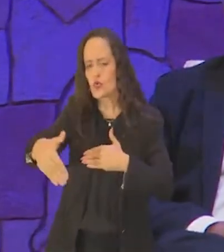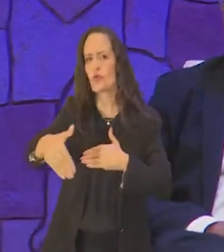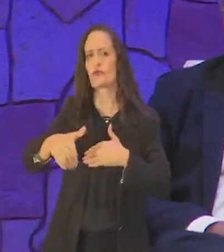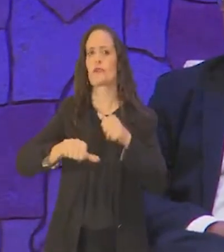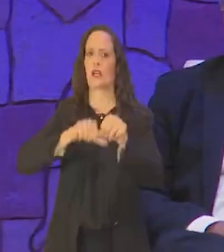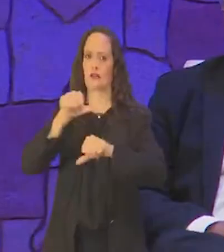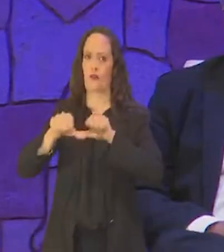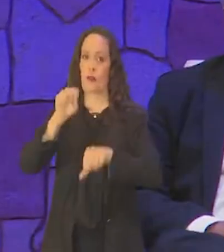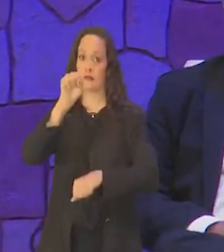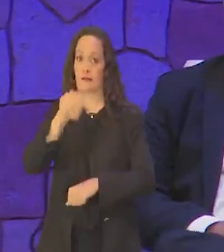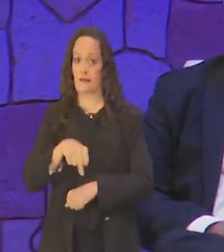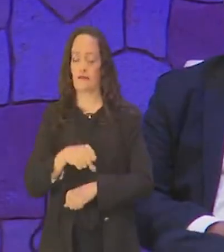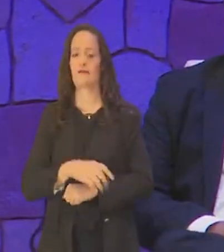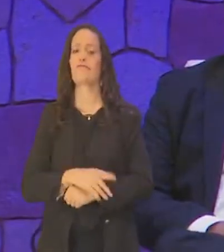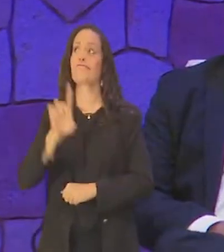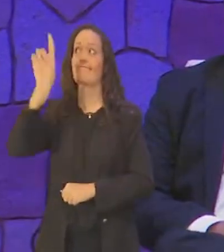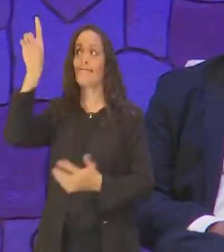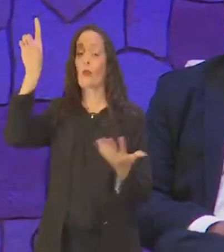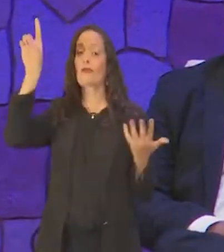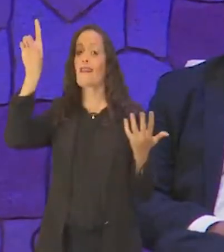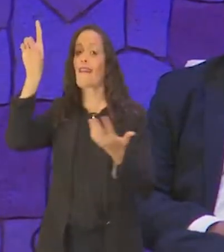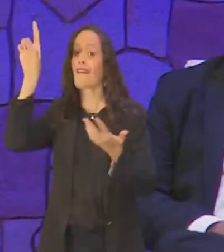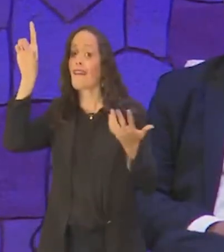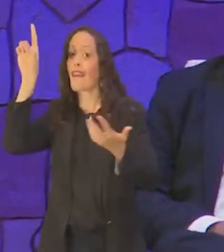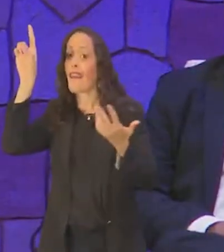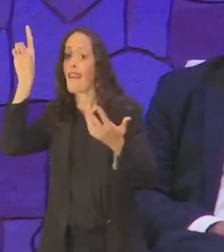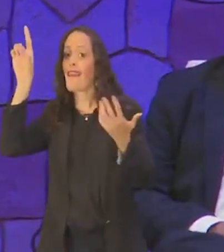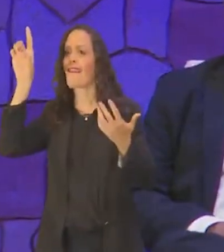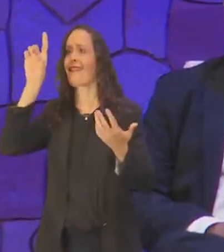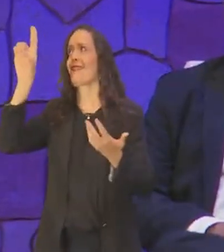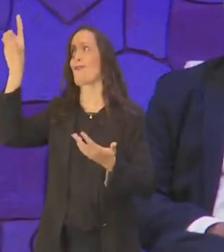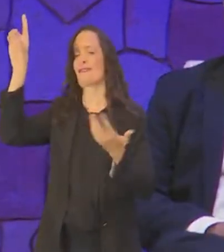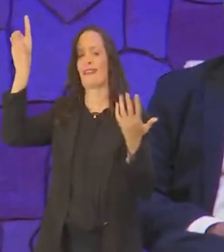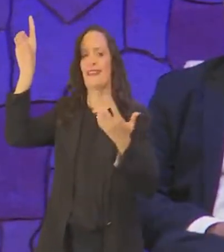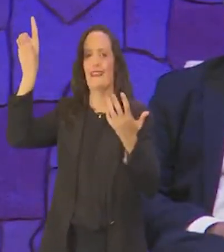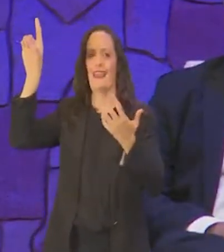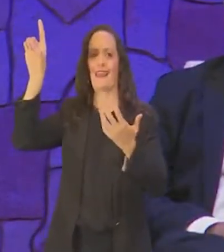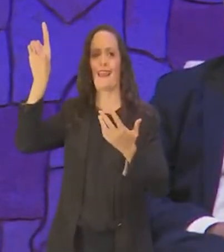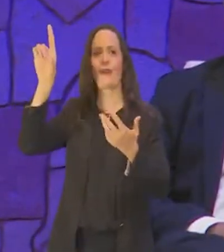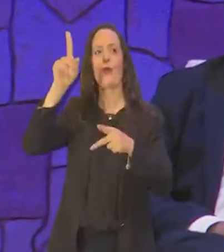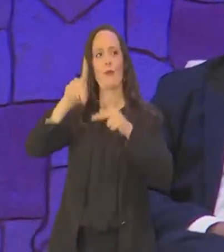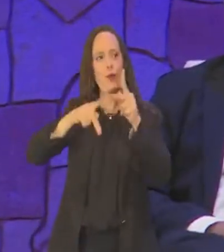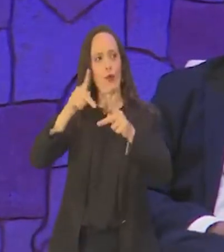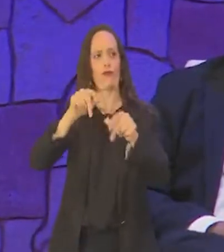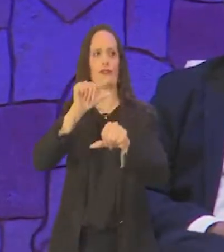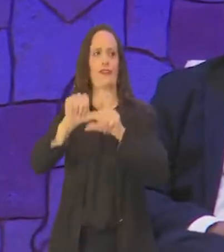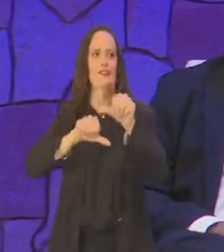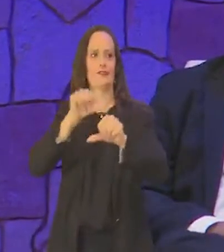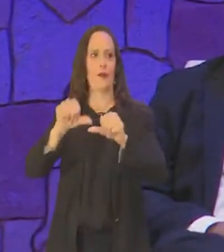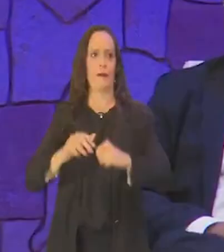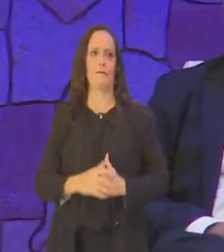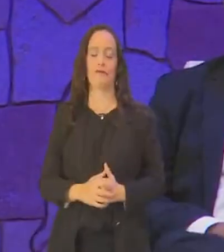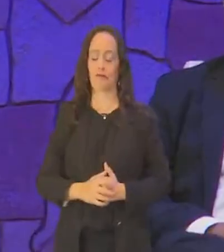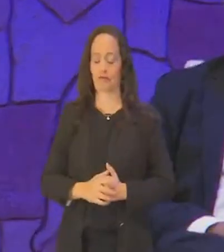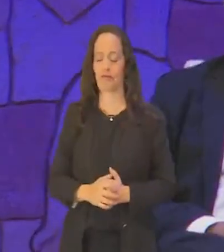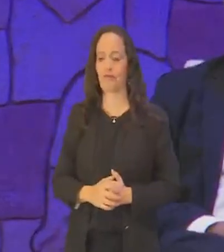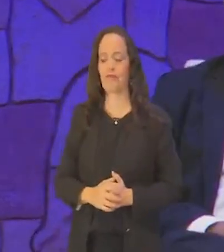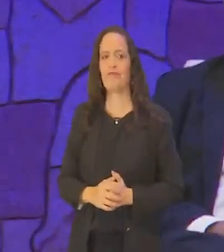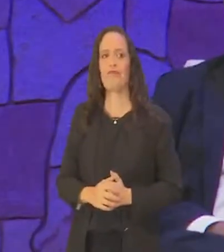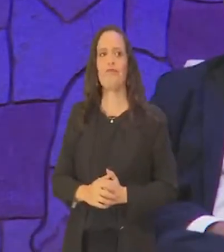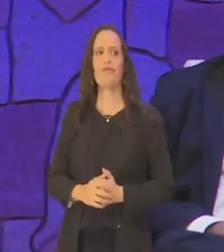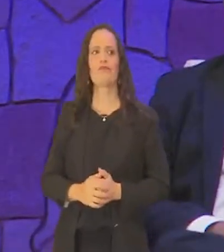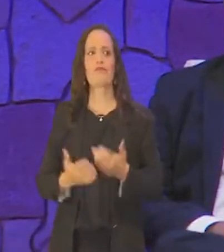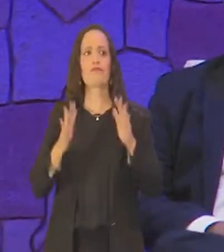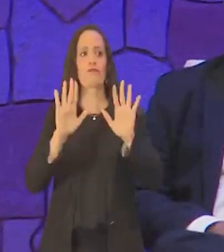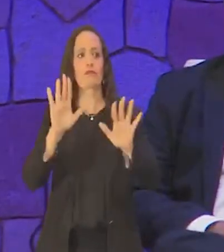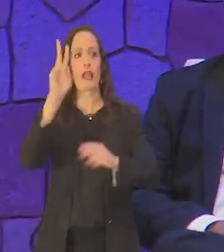restauração. Deus deseja restaurar o seu povo. Só que, entrando